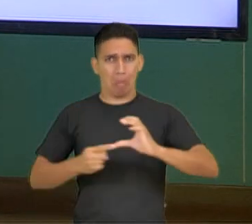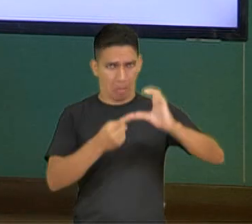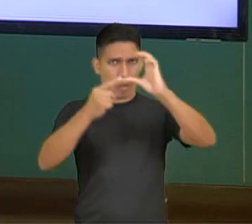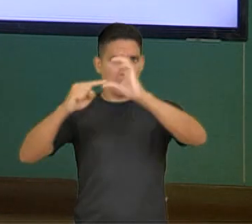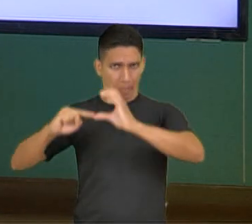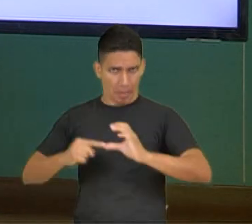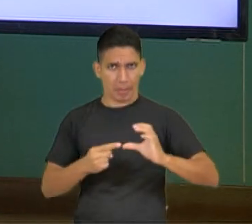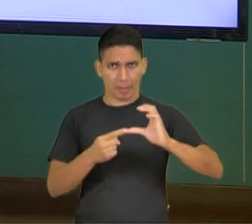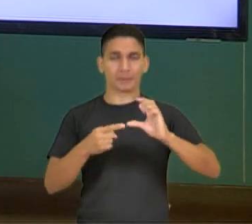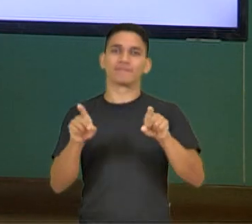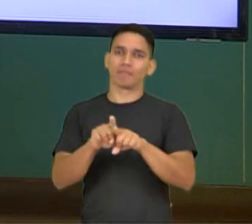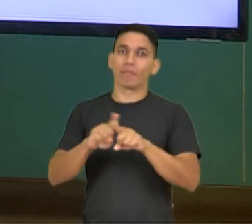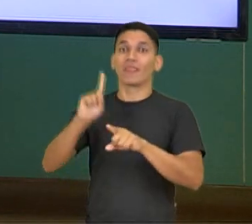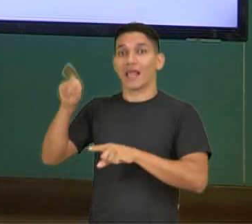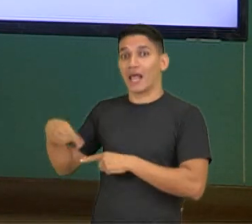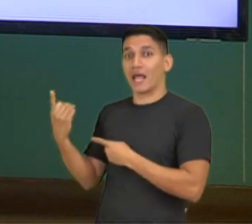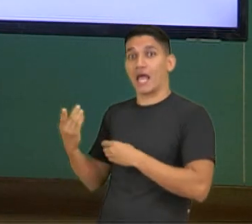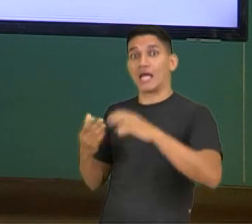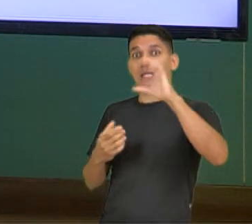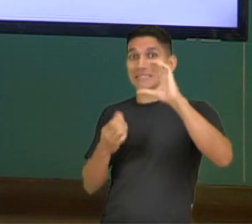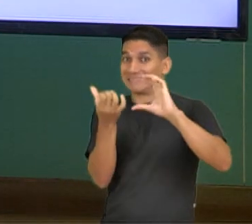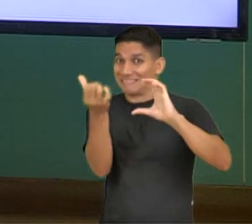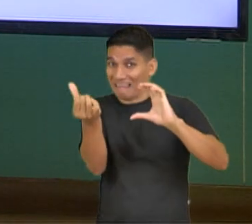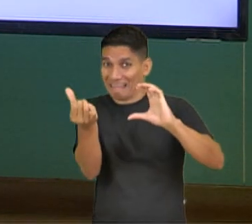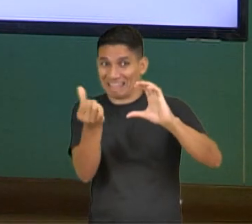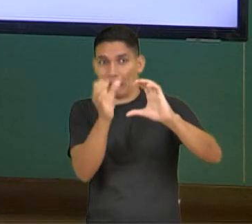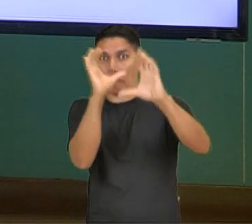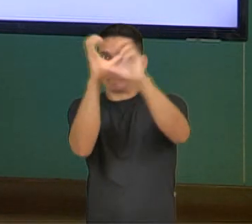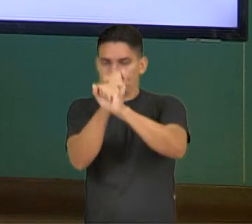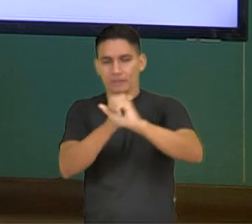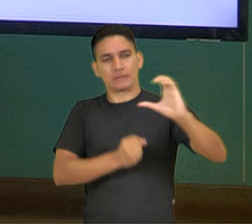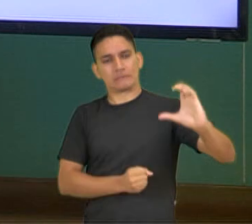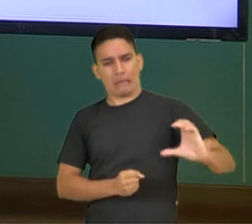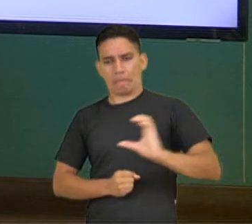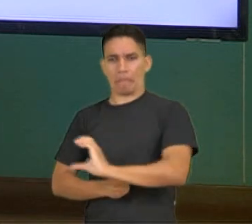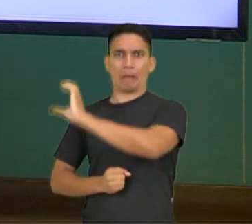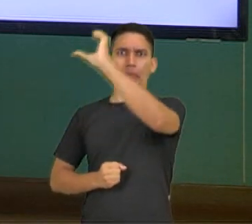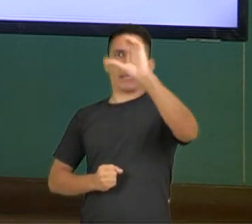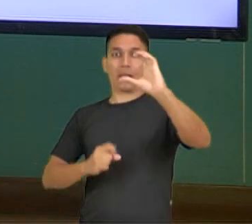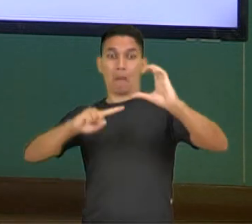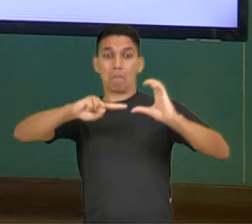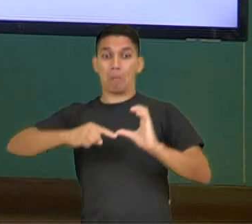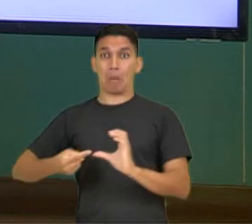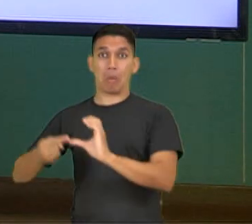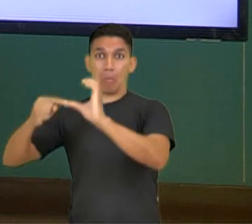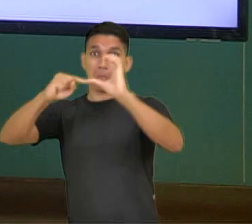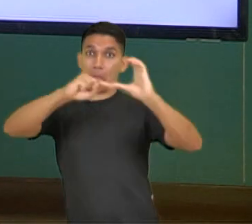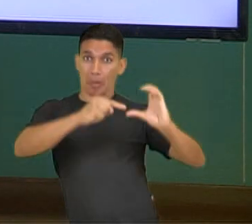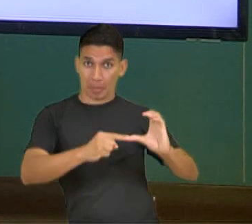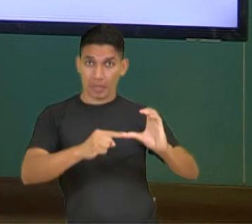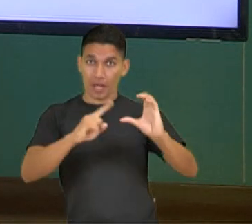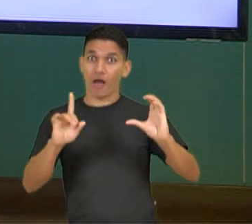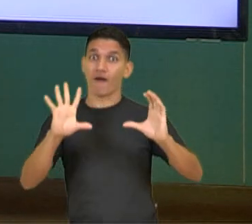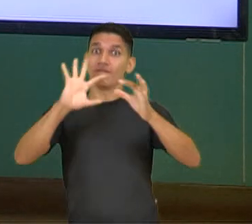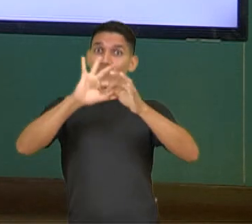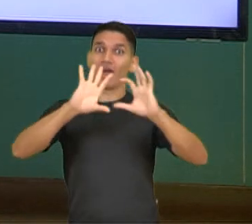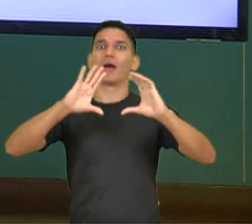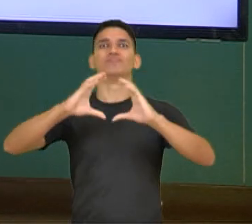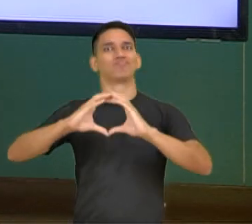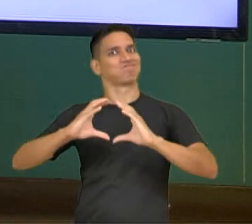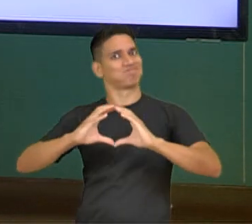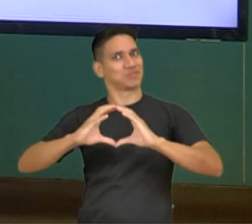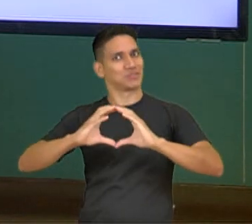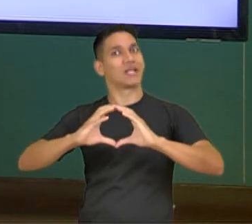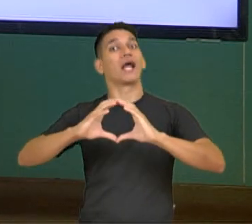carbônica. Temos aqui uma sequência de 6 átomos de carbonos ligados entre si, formando uma cadeia